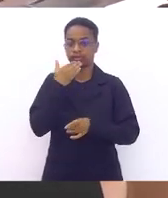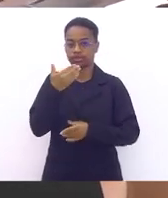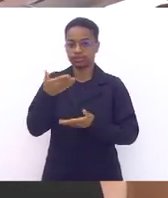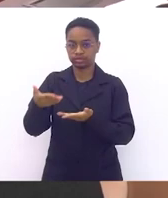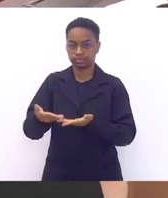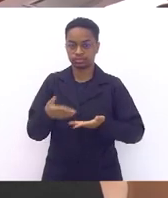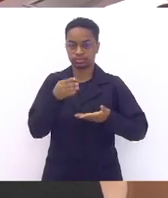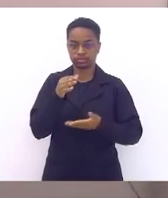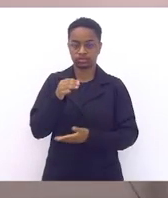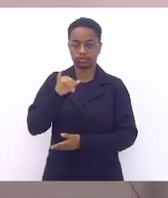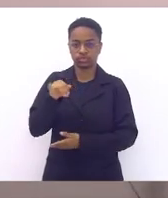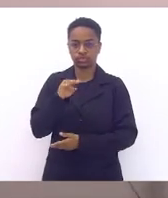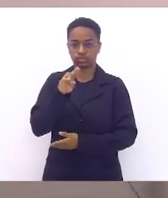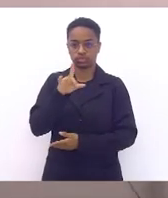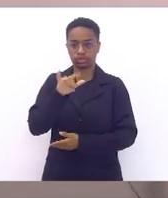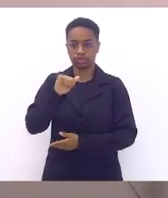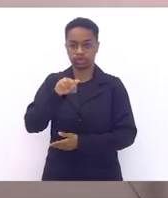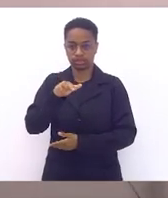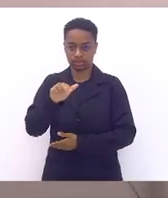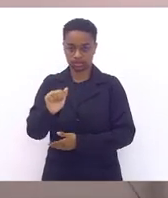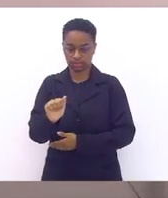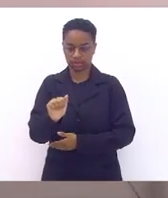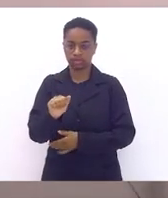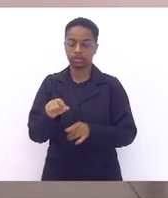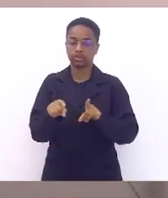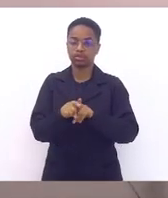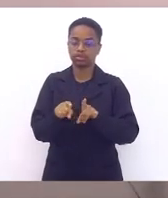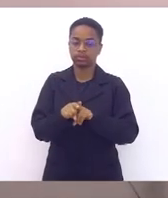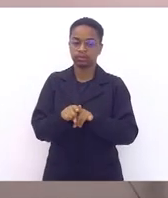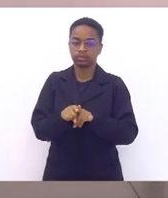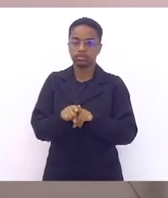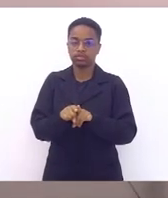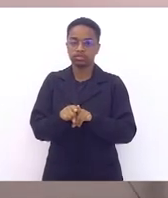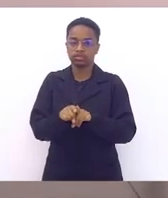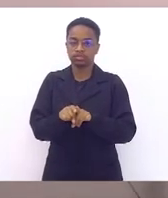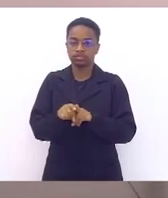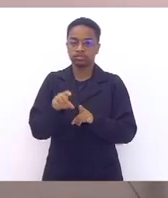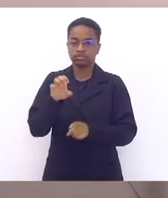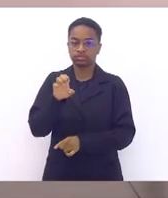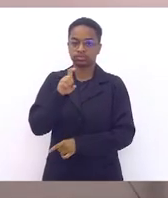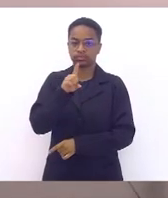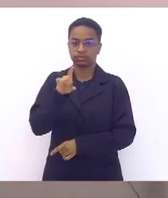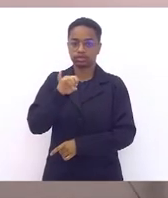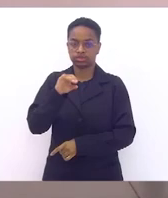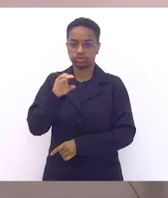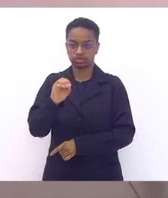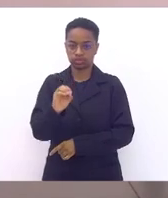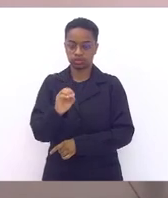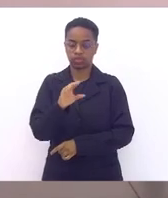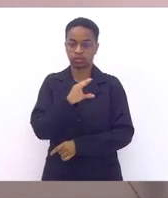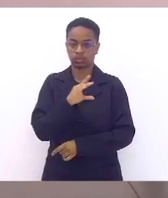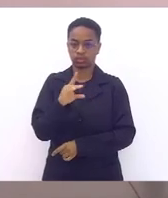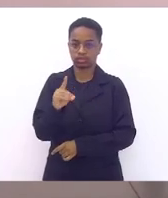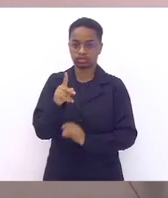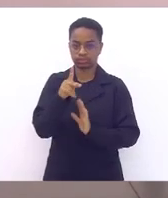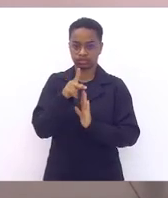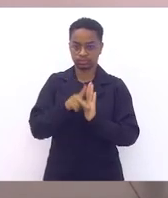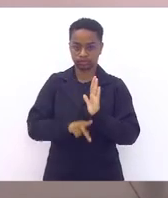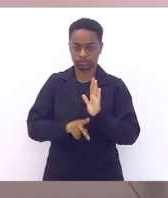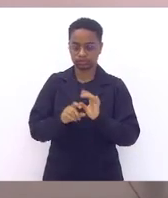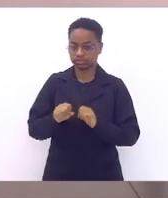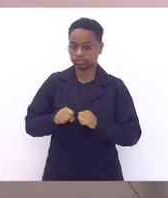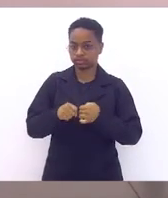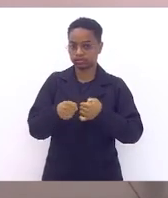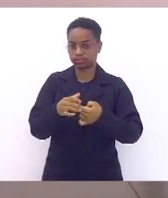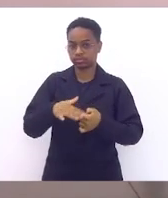Fórum de Tuberculose do Rio de Janeiro, e também o Dr. Ézio Távora, coordenador de projeto de